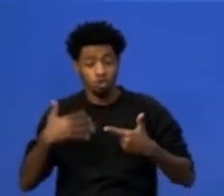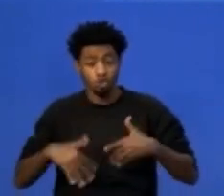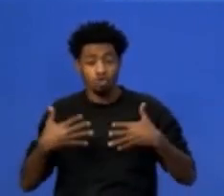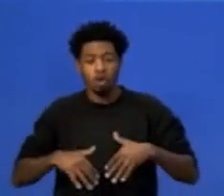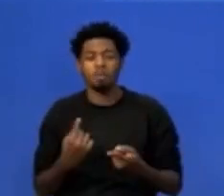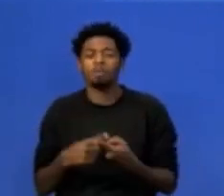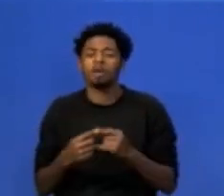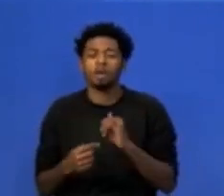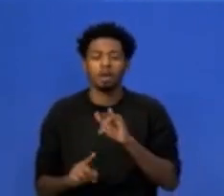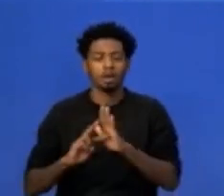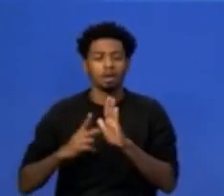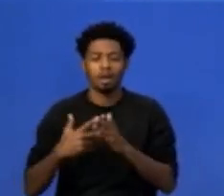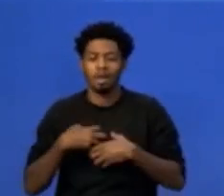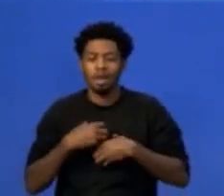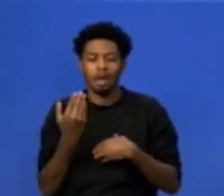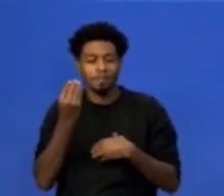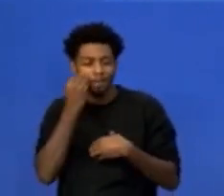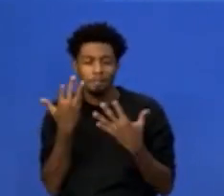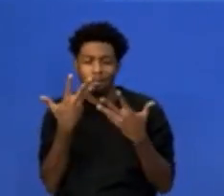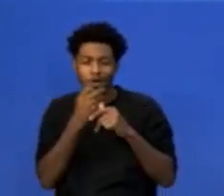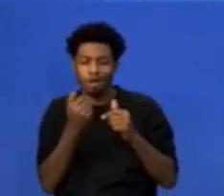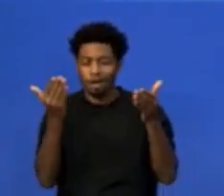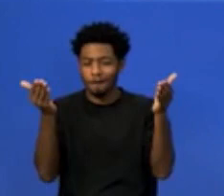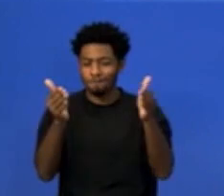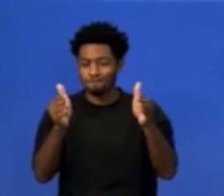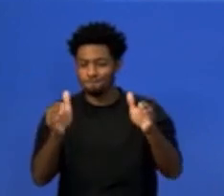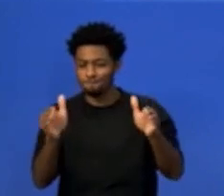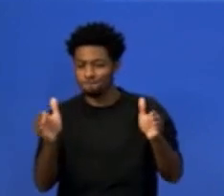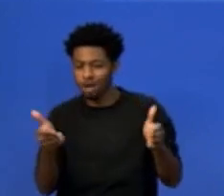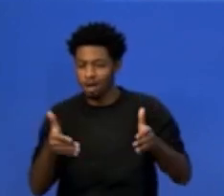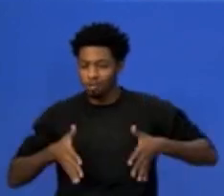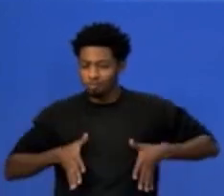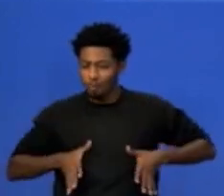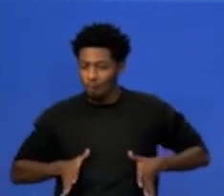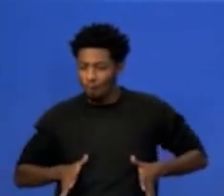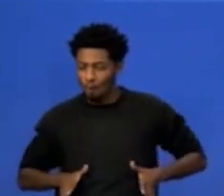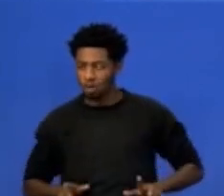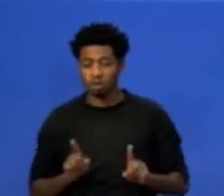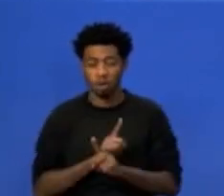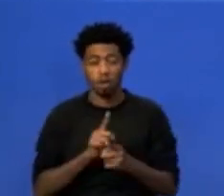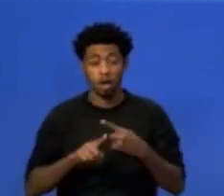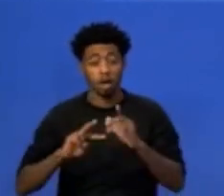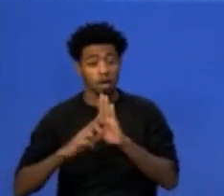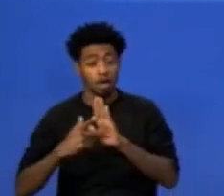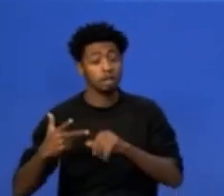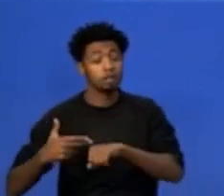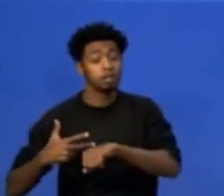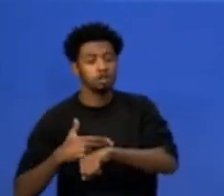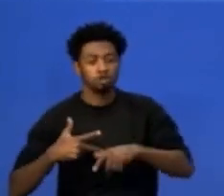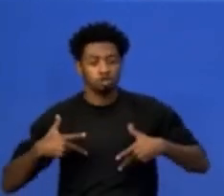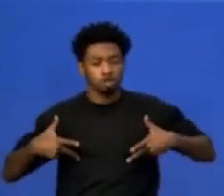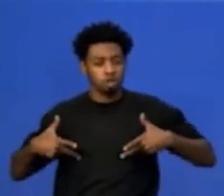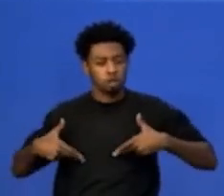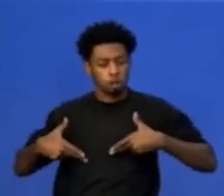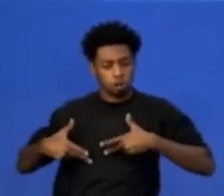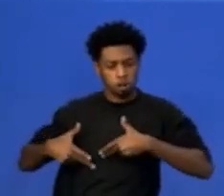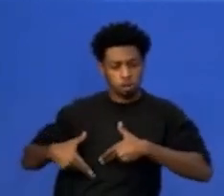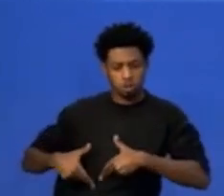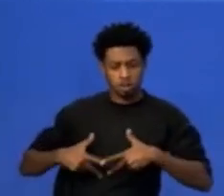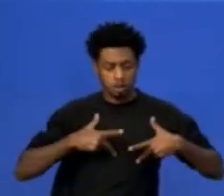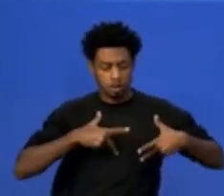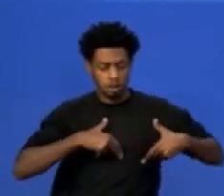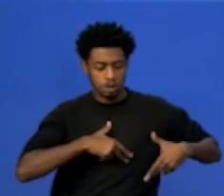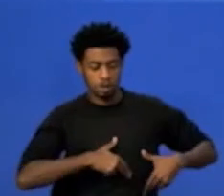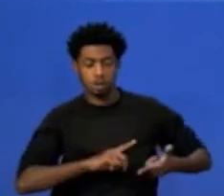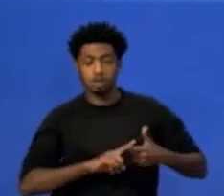é por uma questão estética, apenas a parte cirúrgica. A outra parte, a parte estética, o convênio,